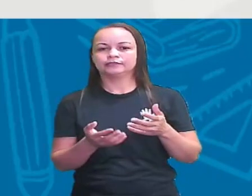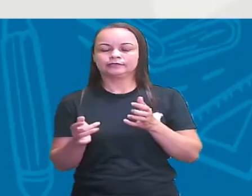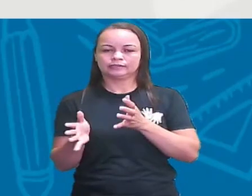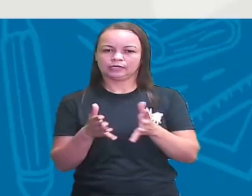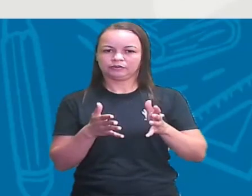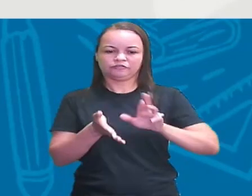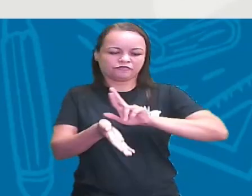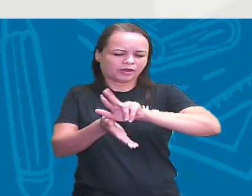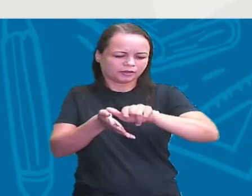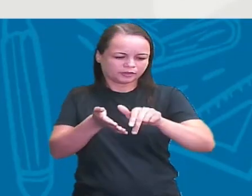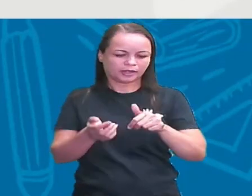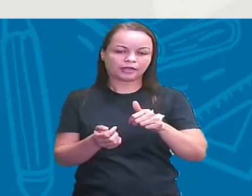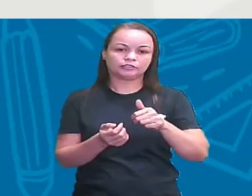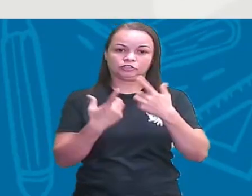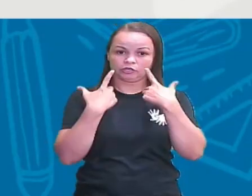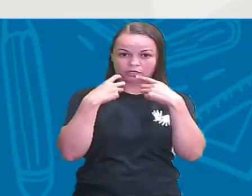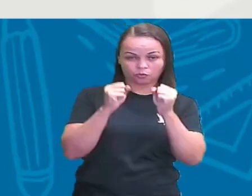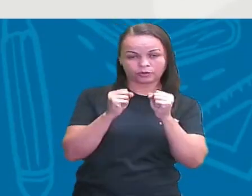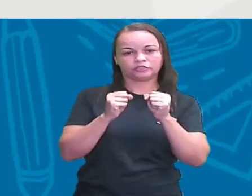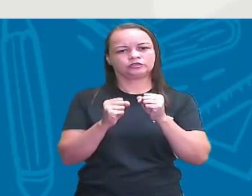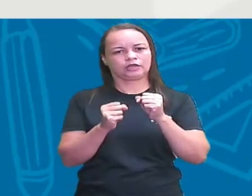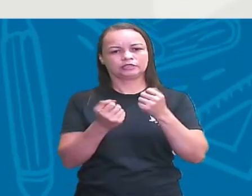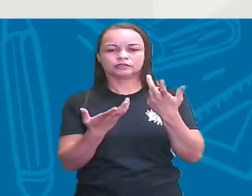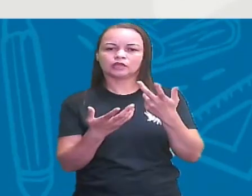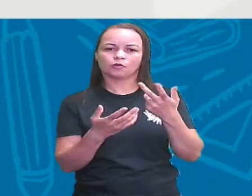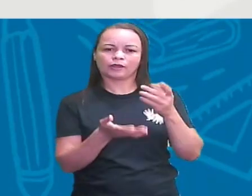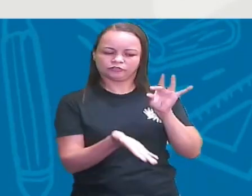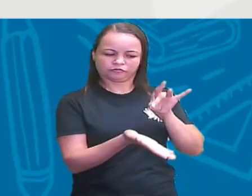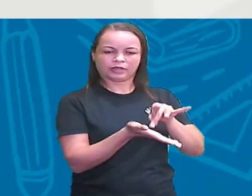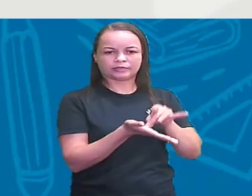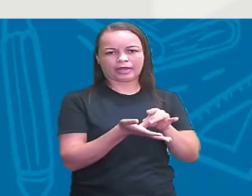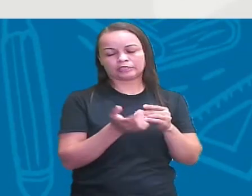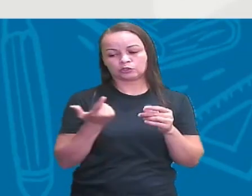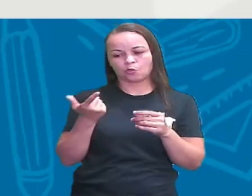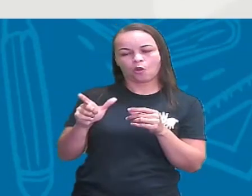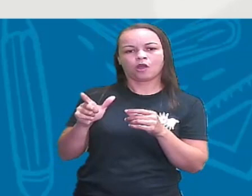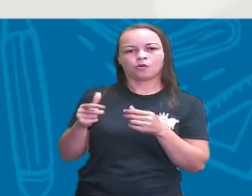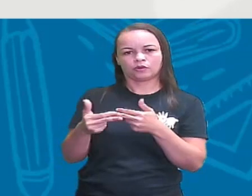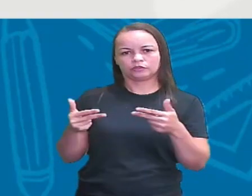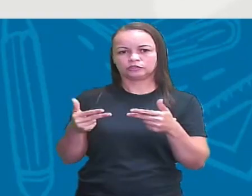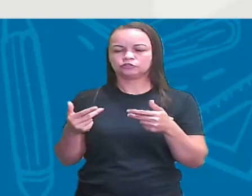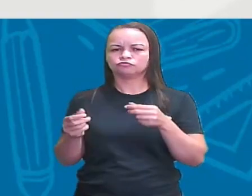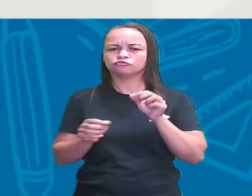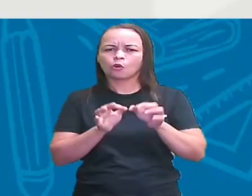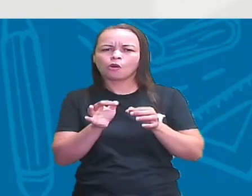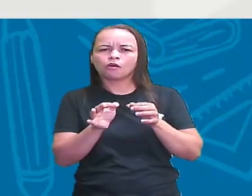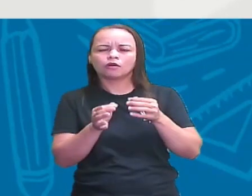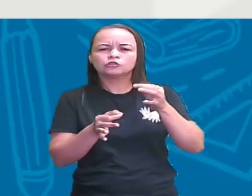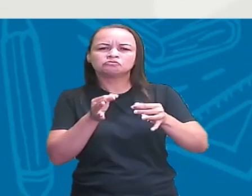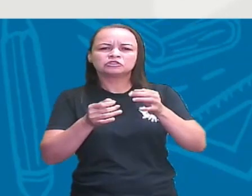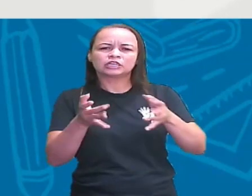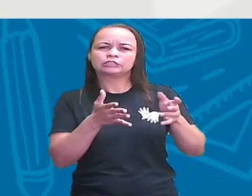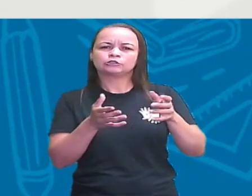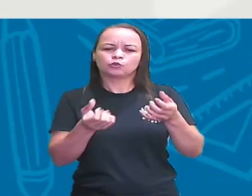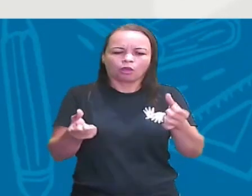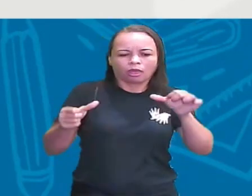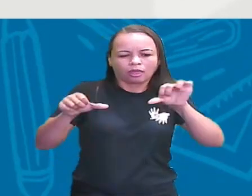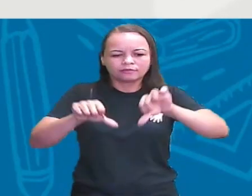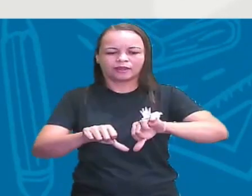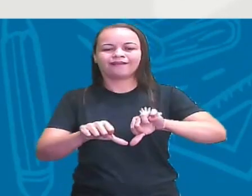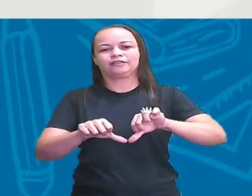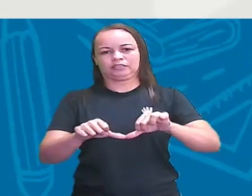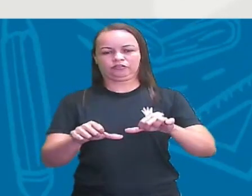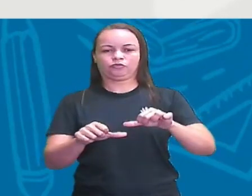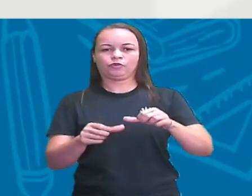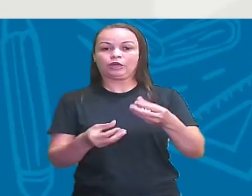determinadas variedades linguísticas são mais corretas do que outras, gerando um juízo de valor assim muito negativo, né, ao modo de